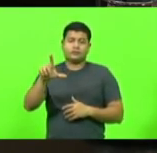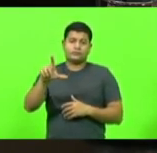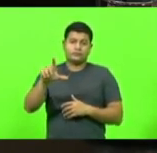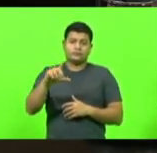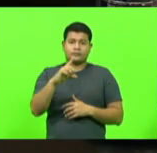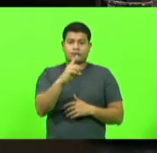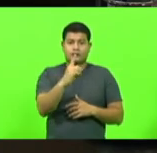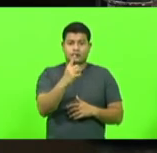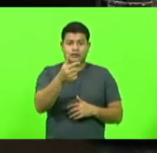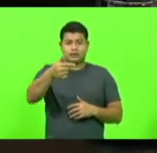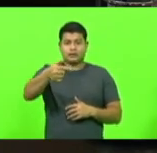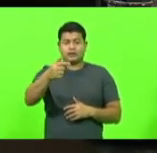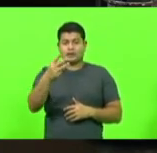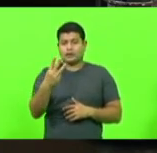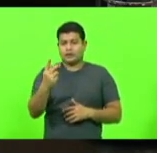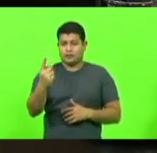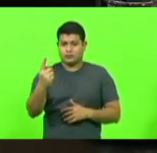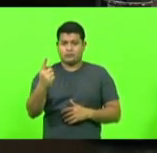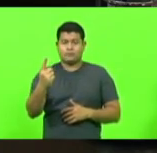1731